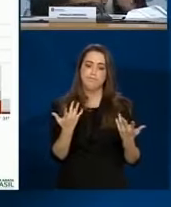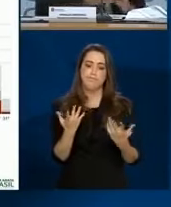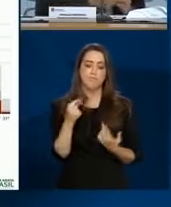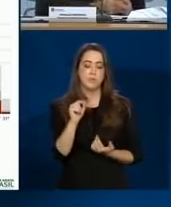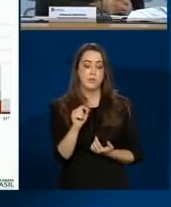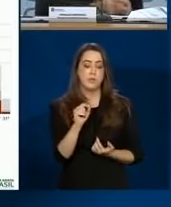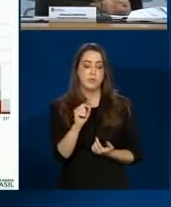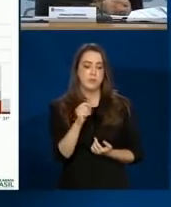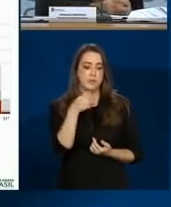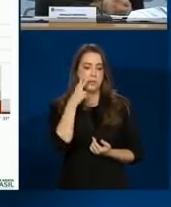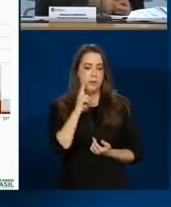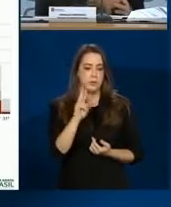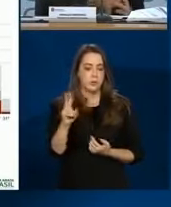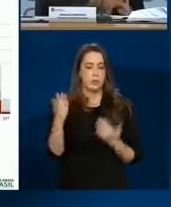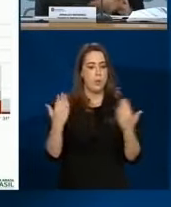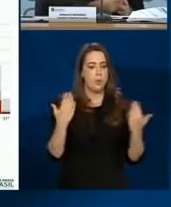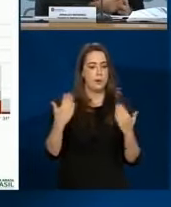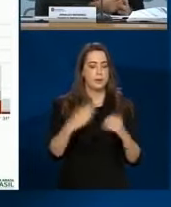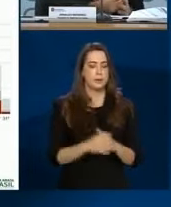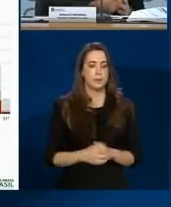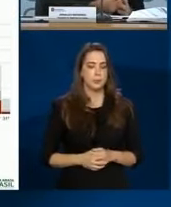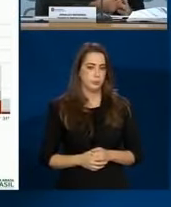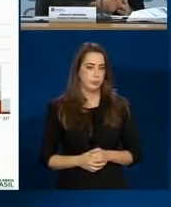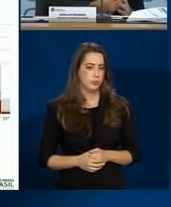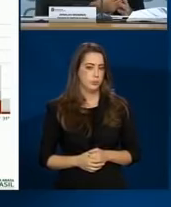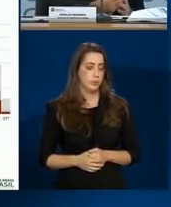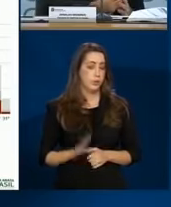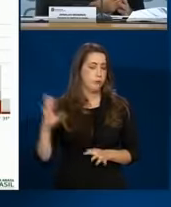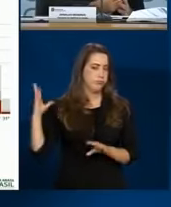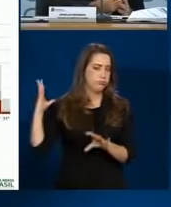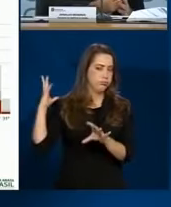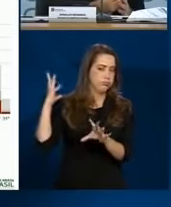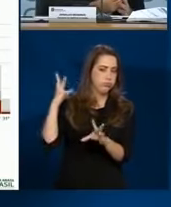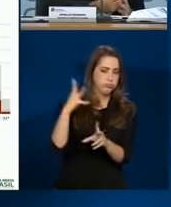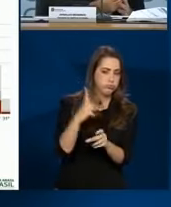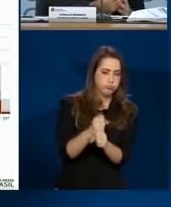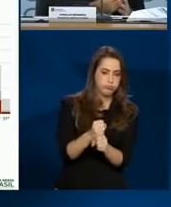Nós temos hoje no acumulado, né,